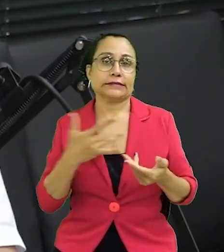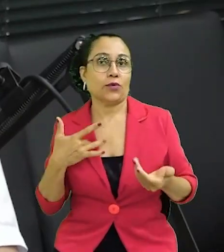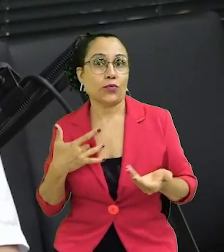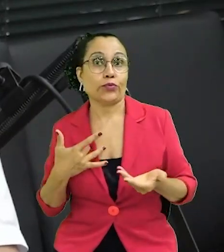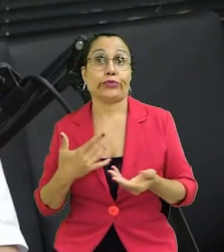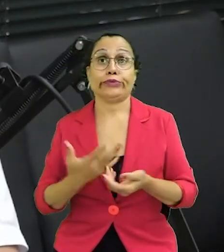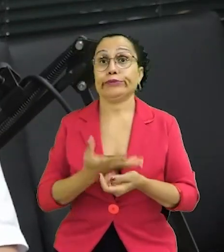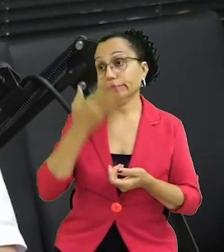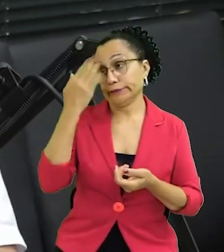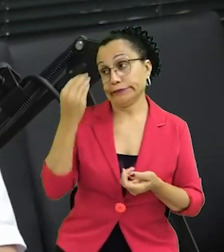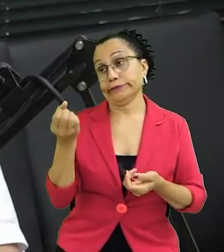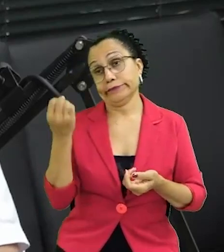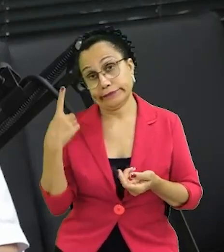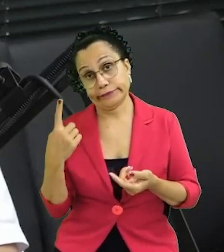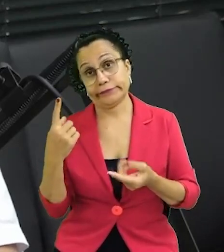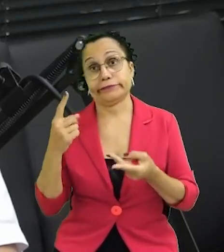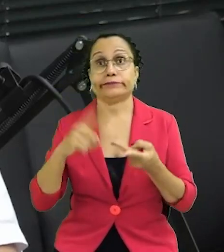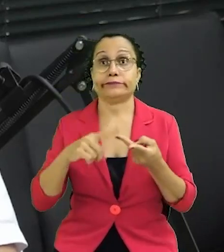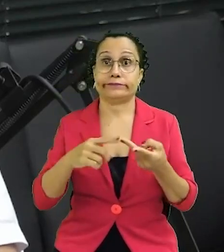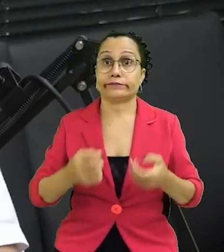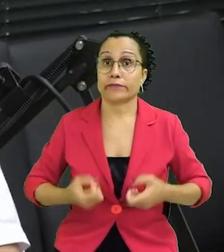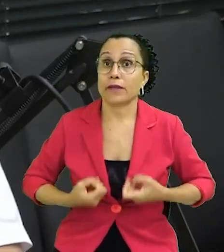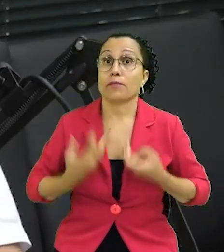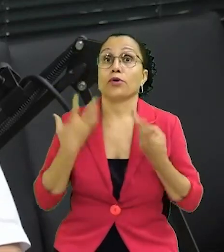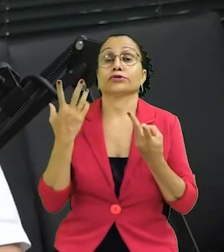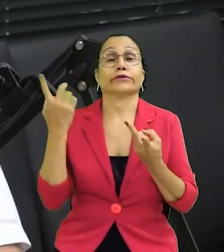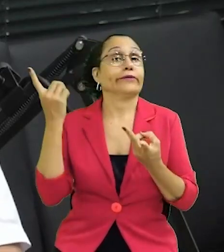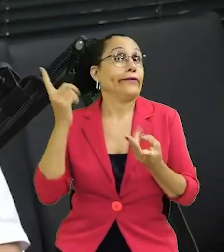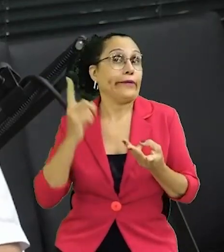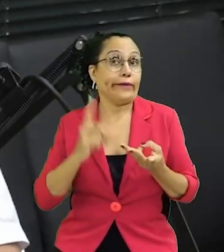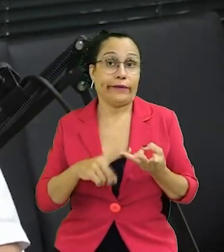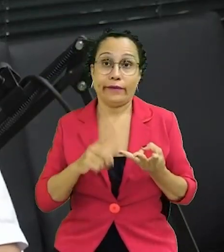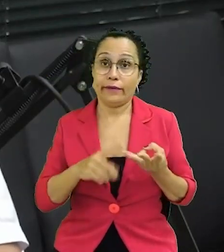vezes tem a saúde emocional,